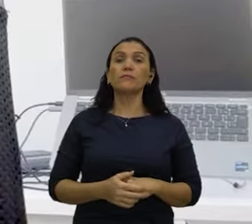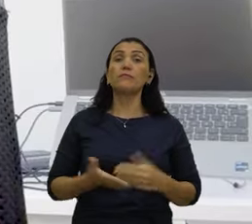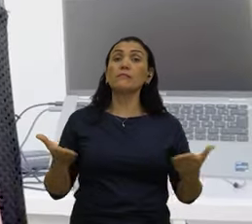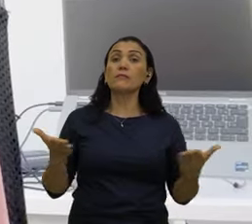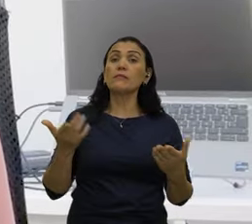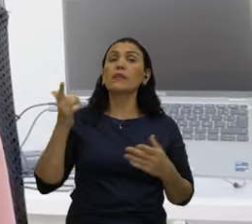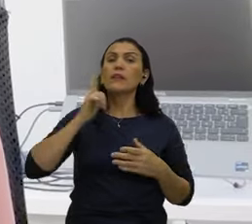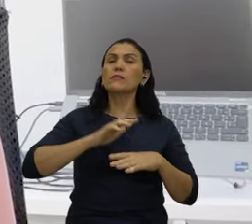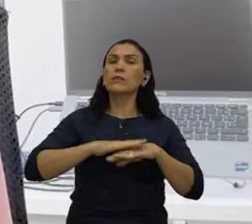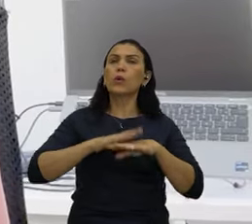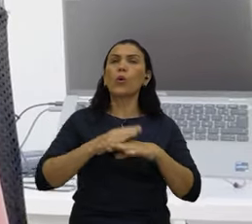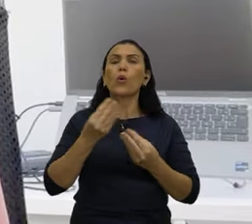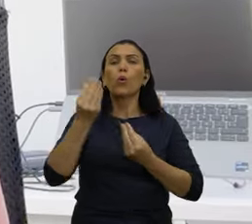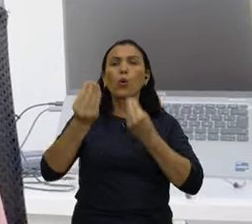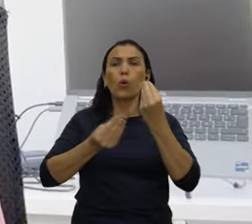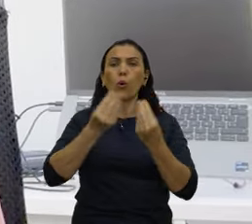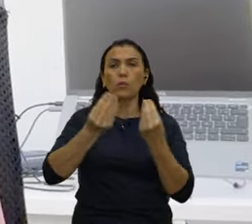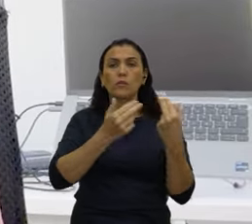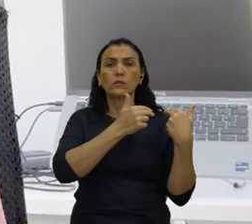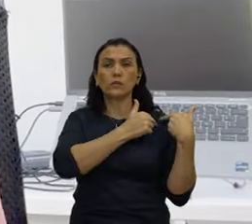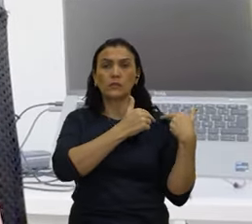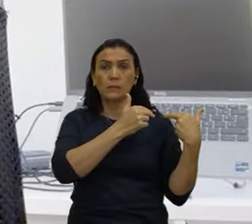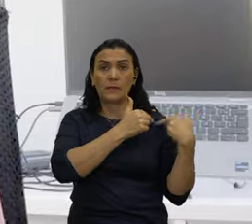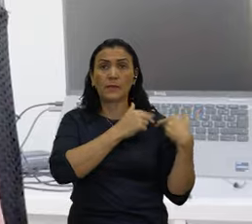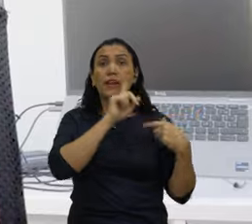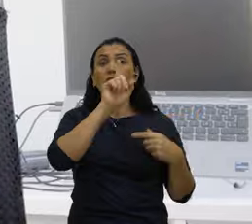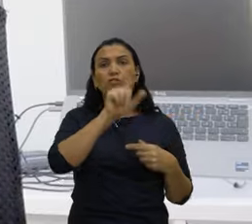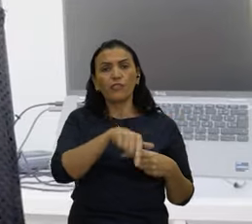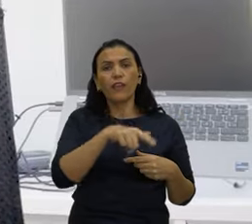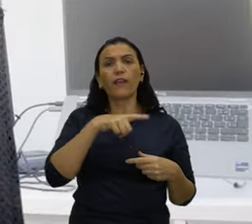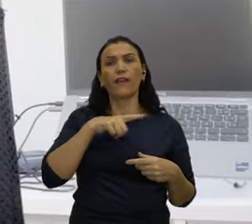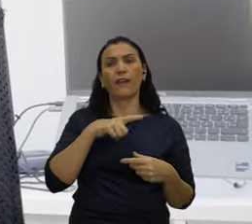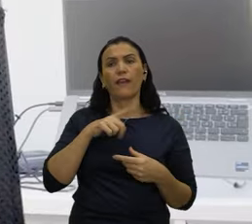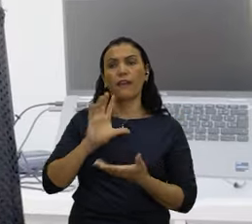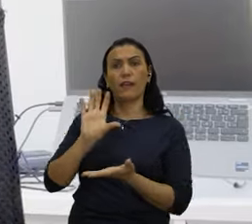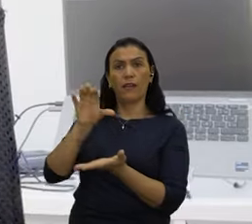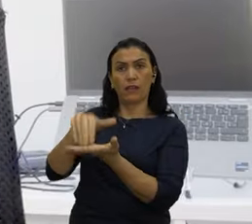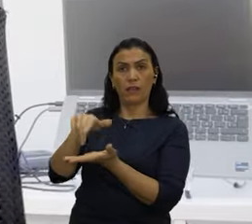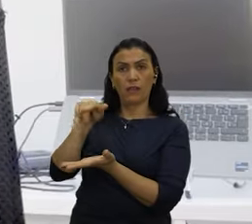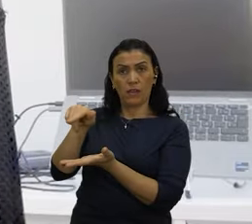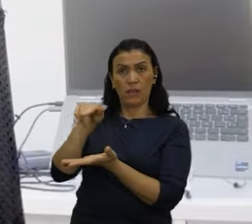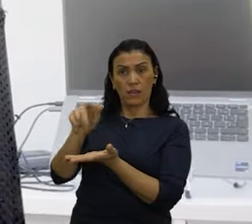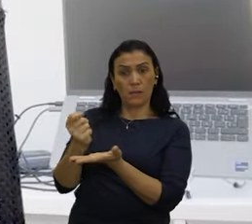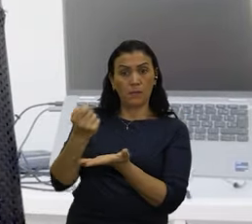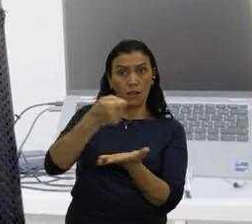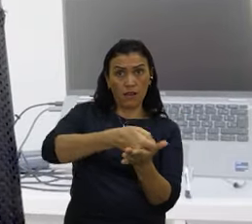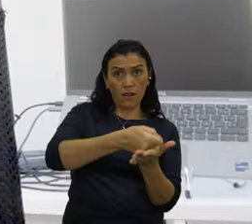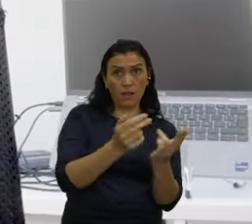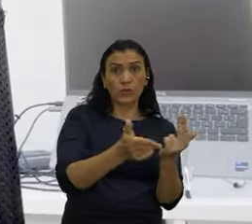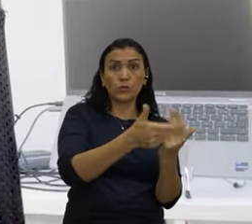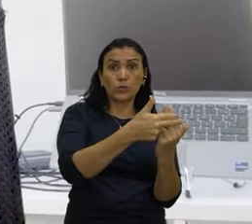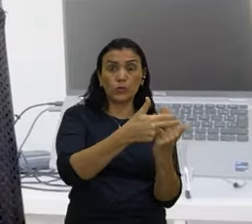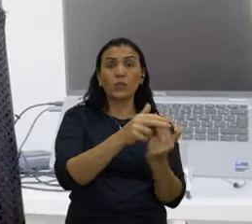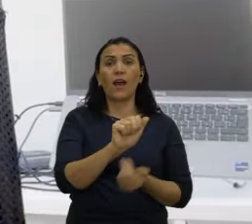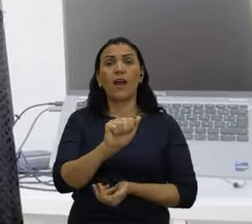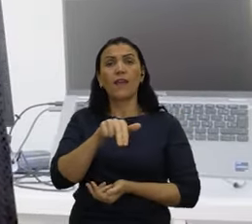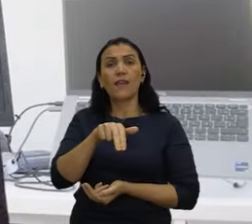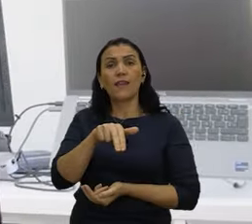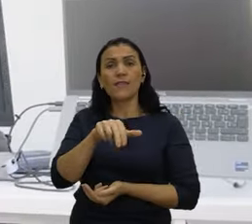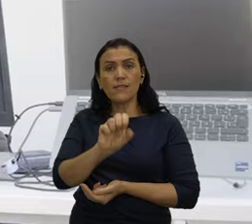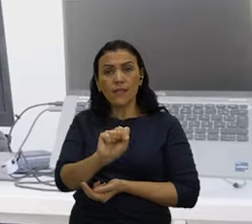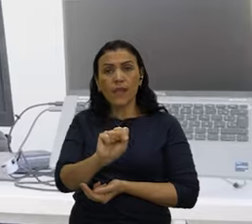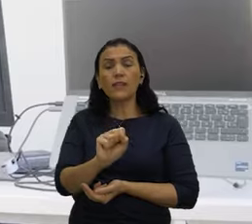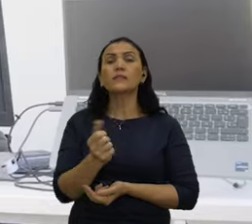no estabelecimento público, como a responsabilidade ela é da operadora para arcar com os custos, compete à ANS,